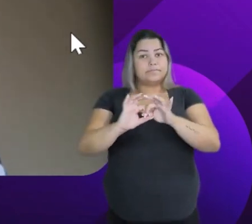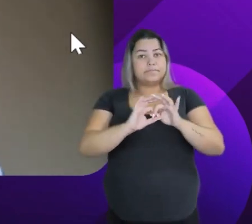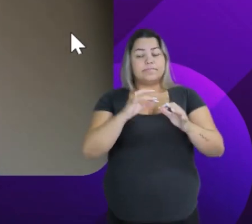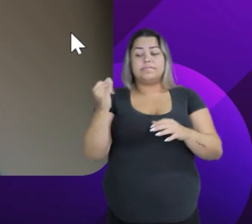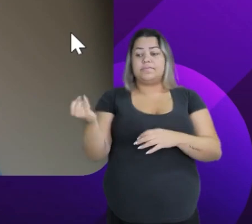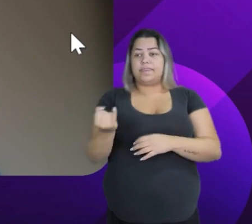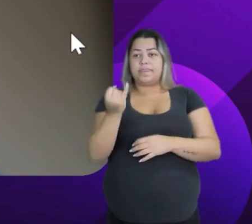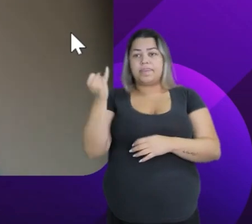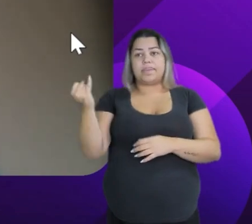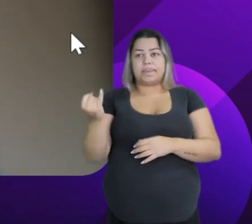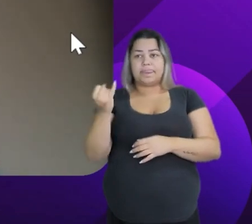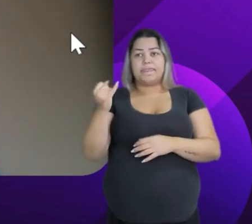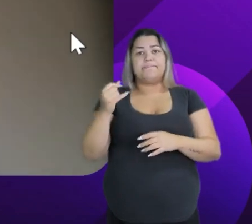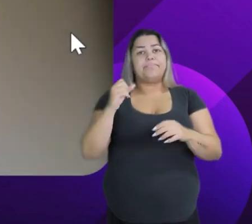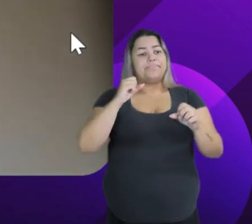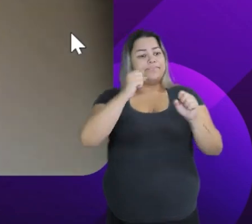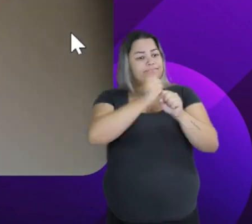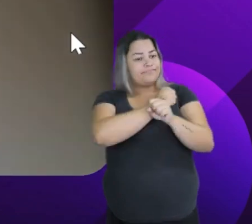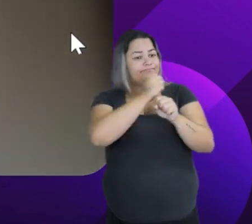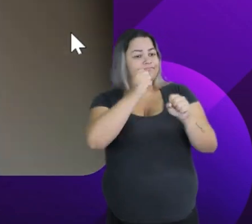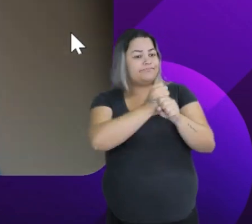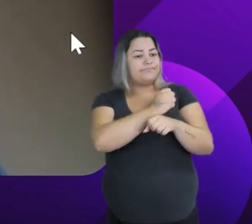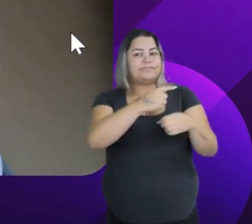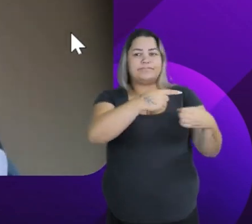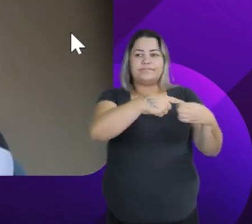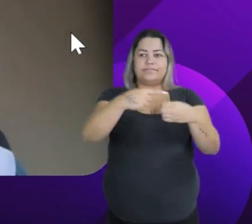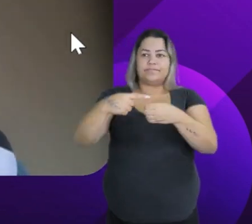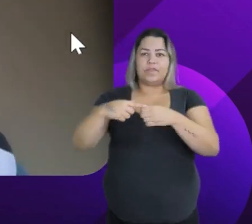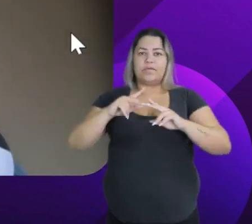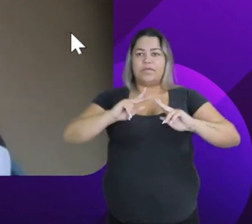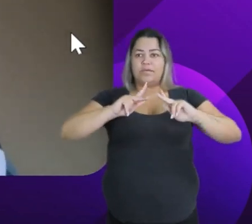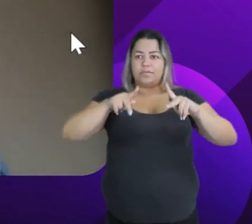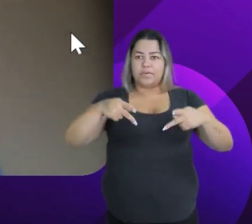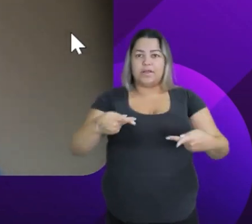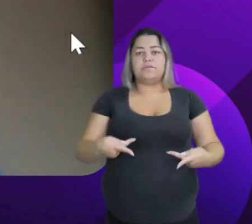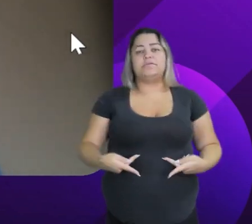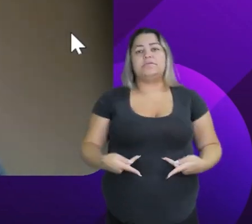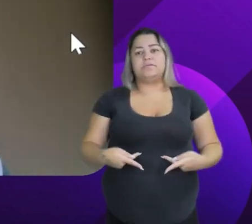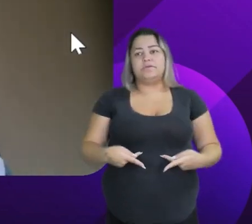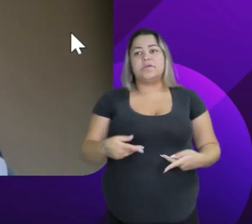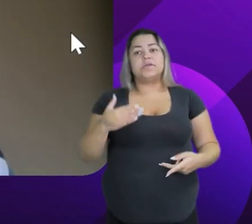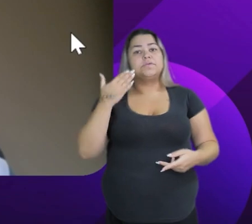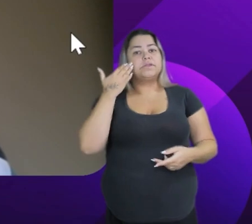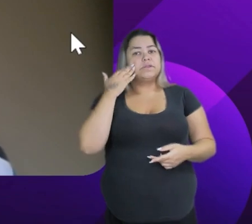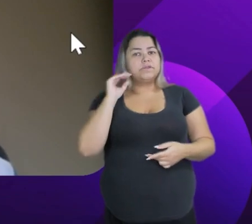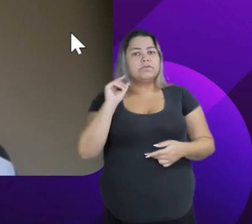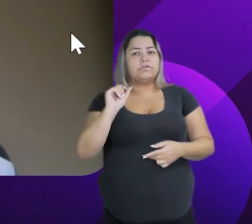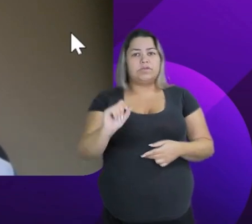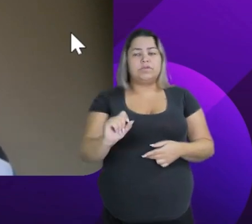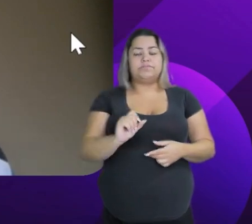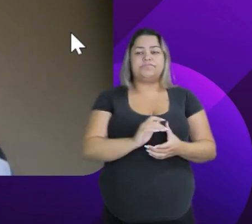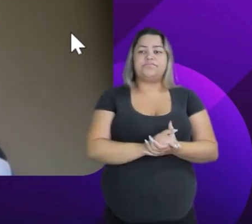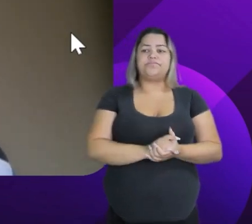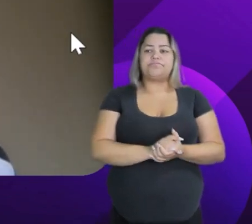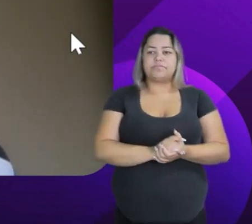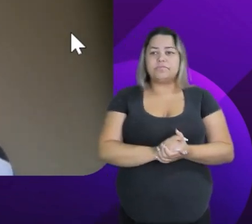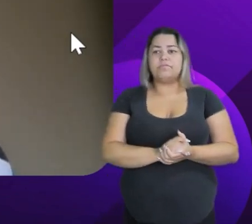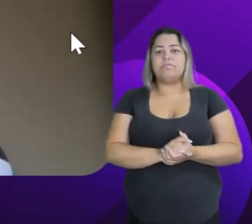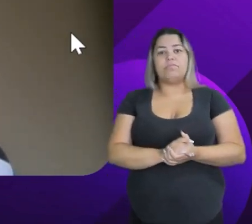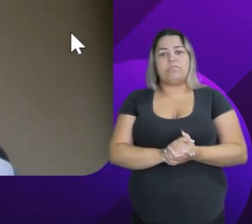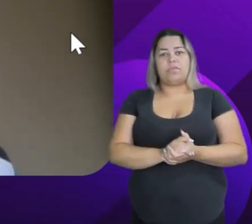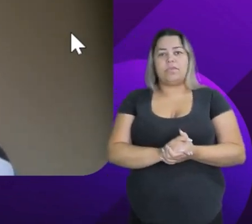de fato conseguir construir cidades mais humanas, né? Então eu entendo que esse ponto ele